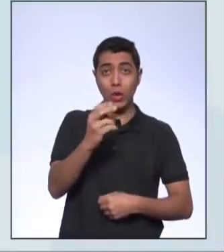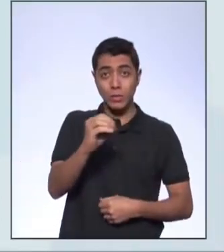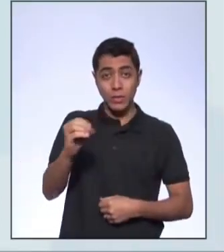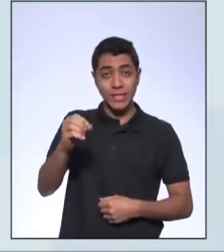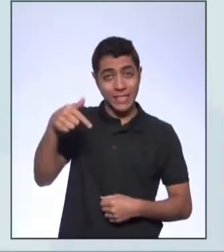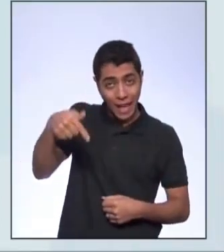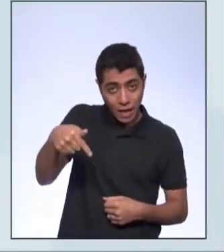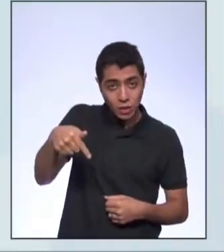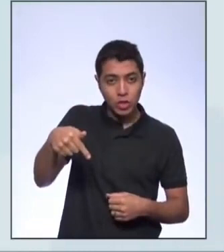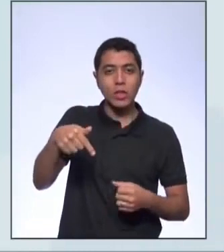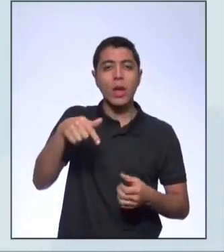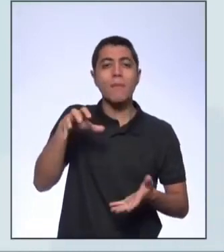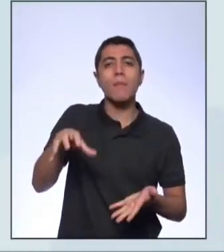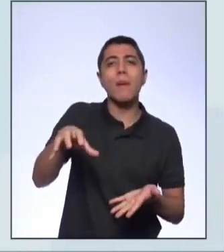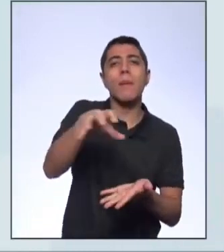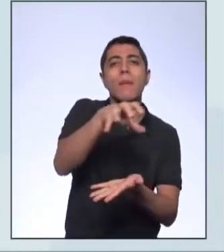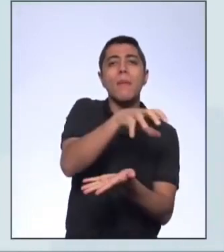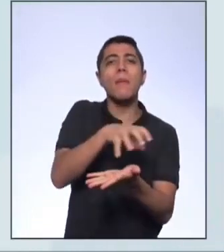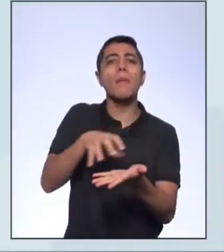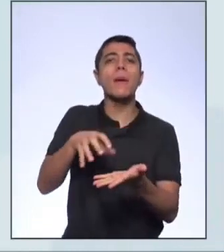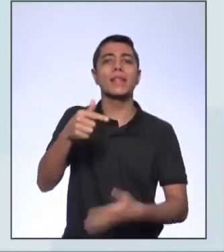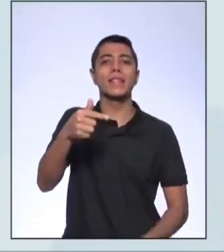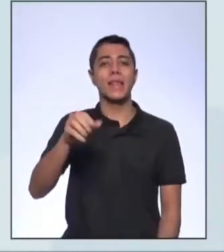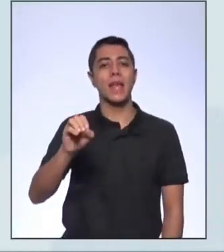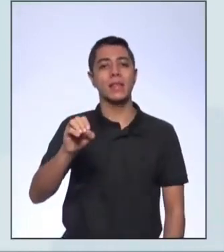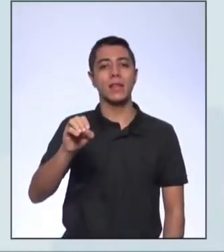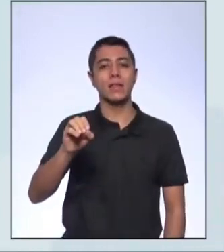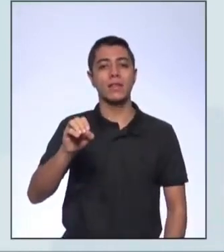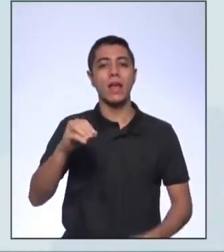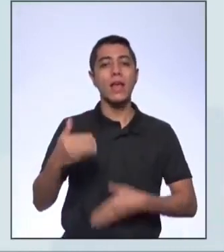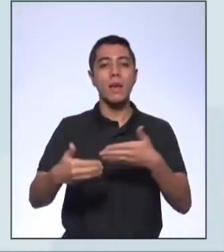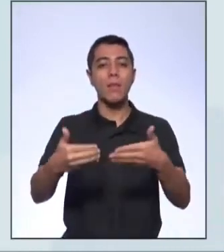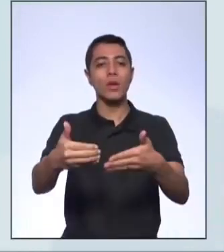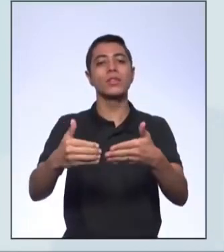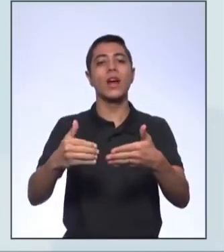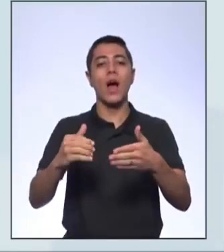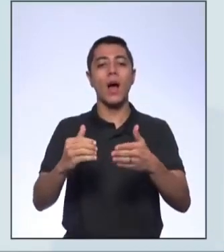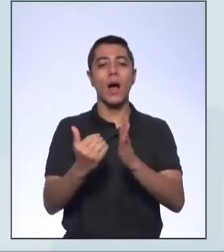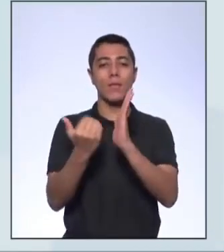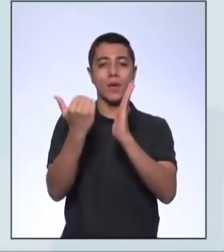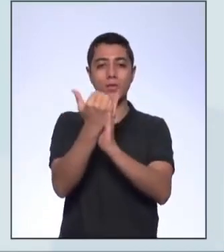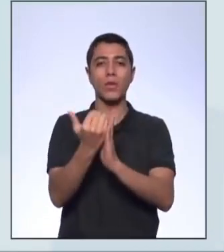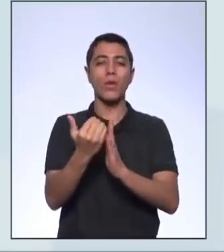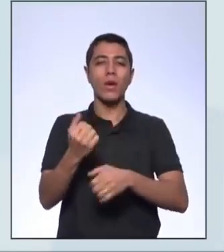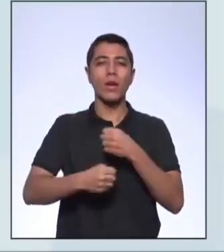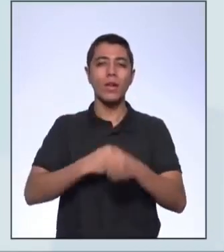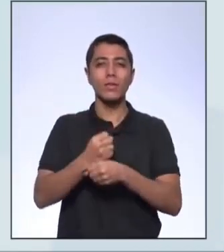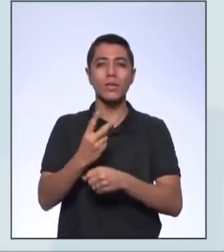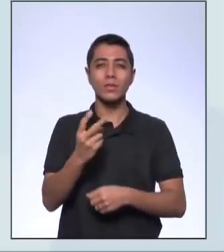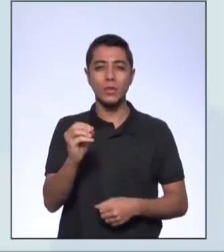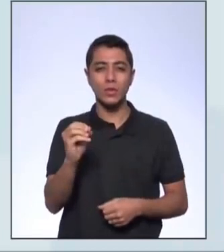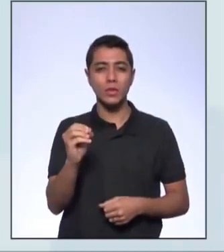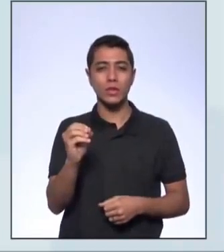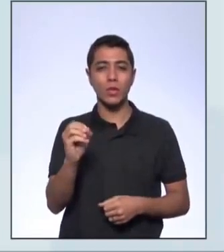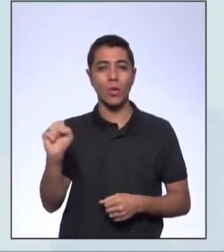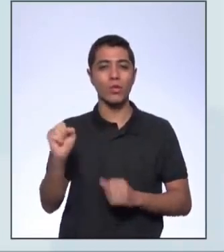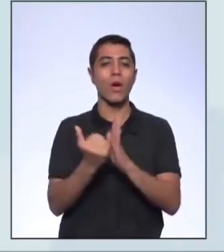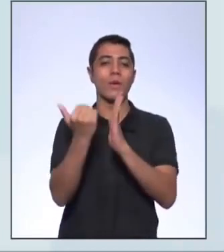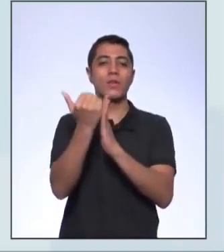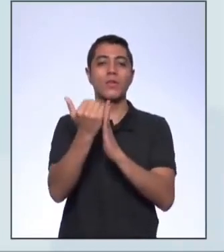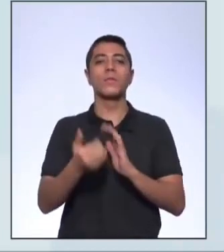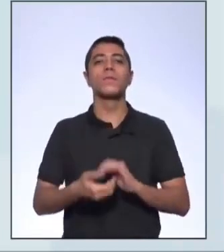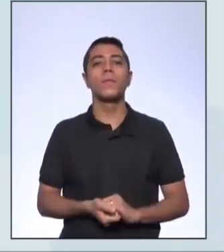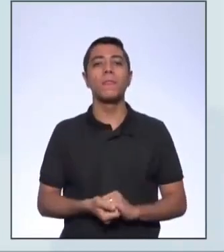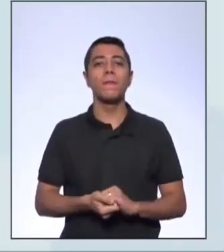97 em 2018 é como as metrópoles também se relacionam com estrato superior da rede urbana então tem capacidade de